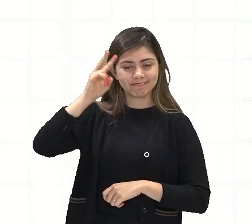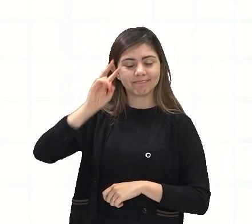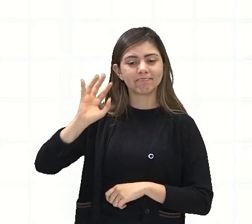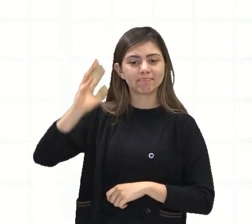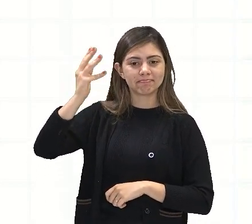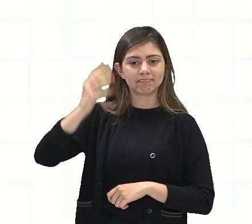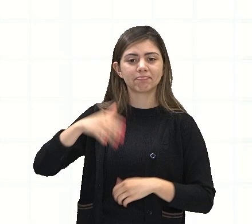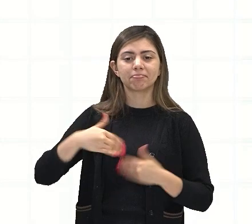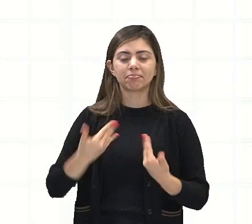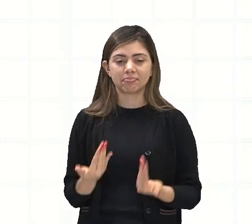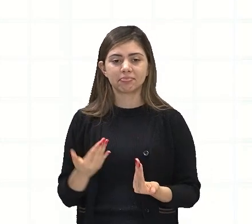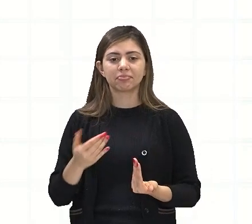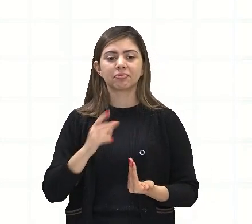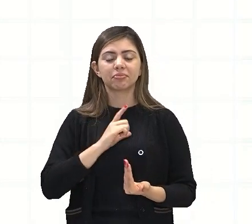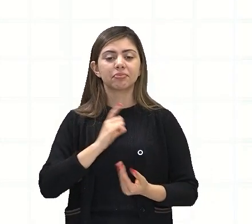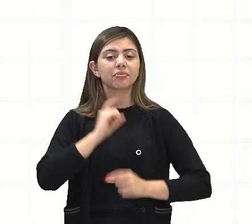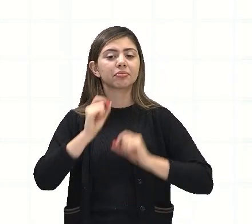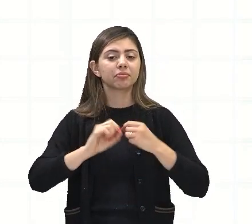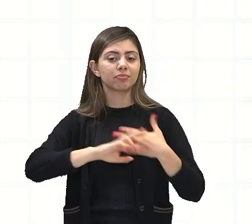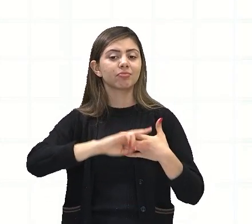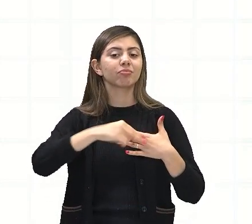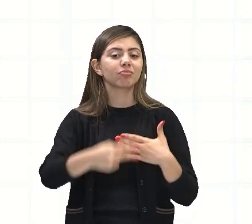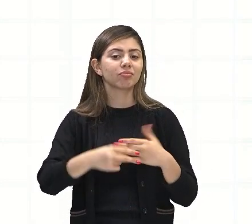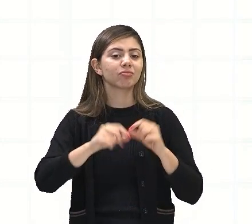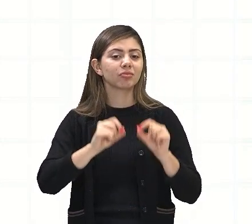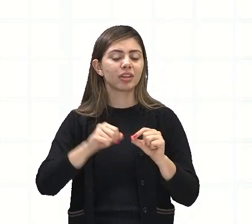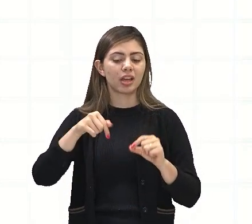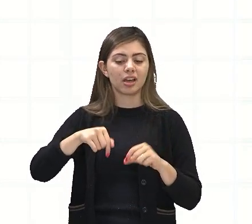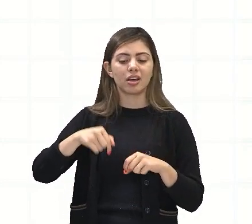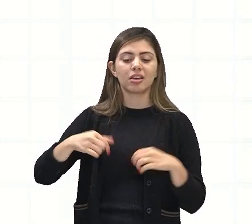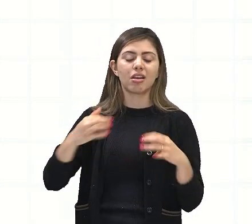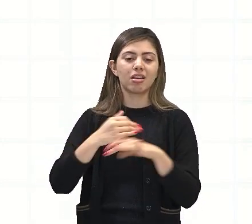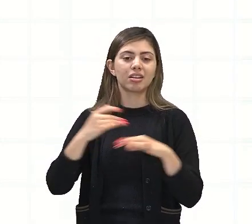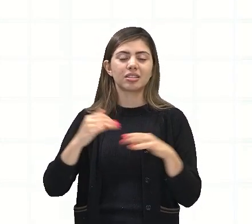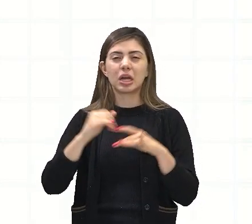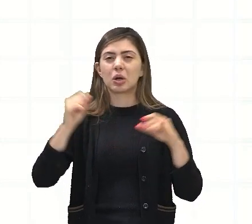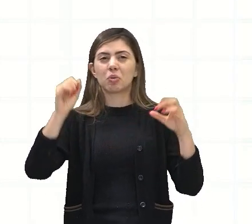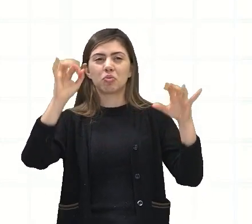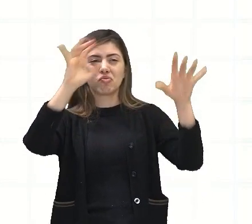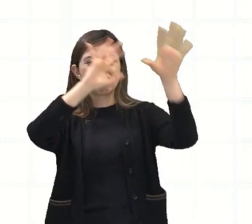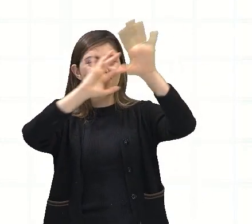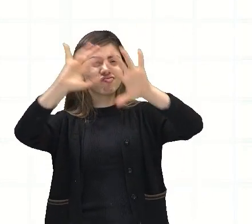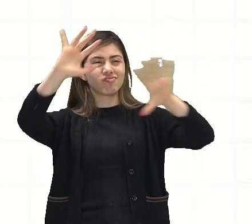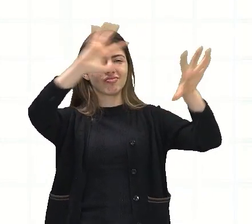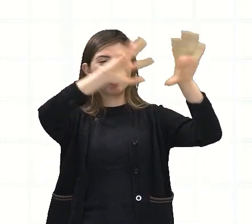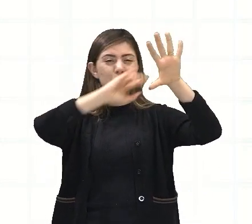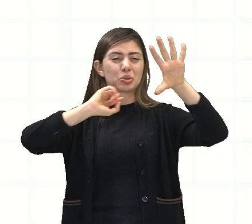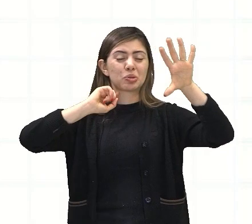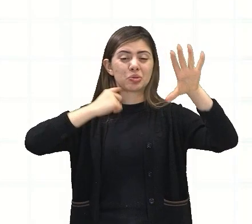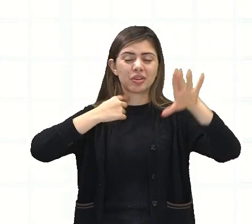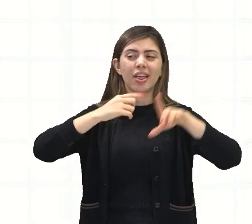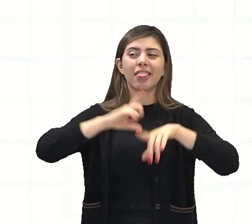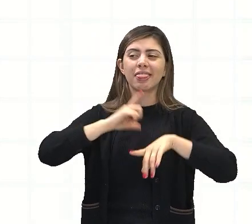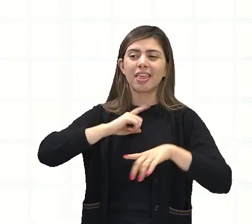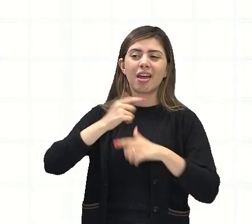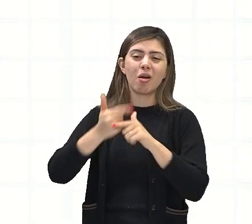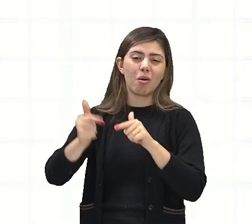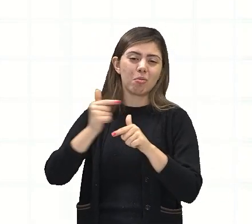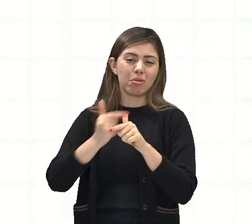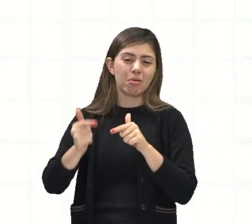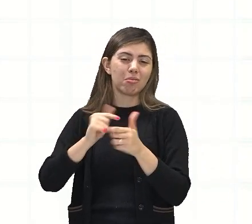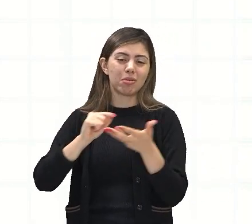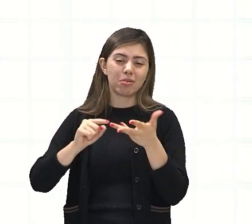trouxe como consequência, né, a cidade ficou completamente nublada e trouxe outras consequências, como, por